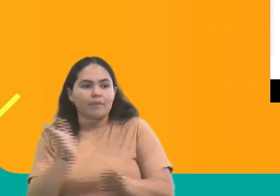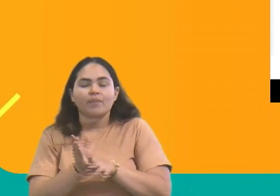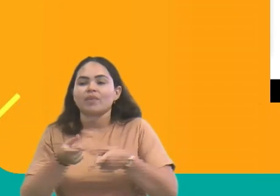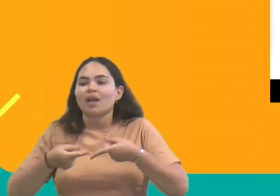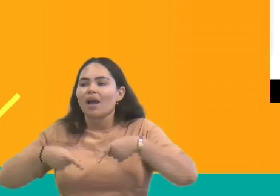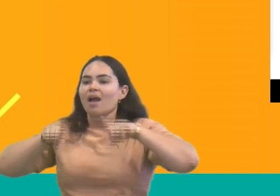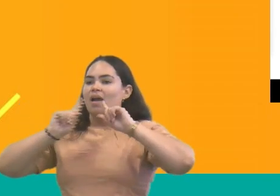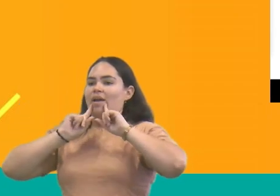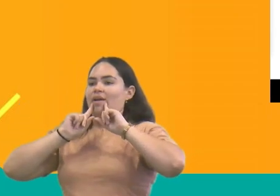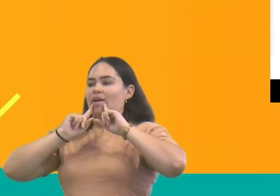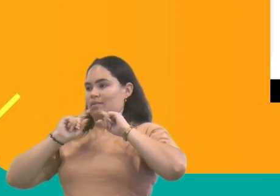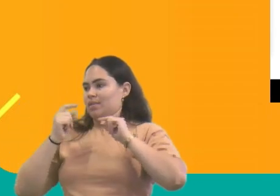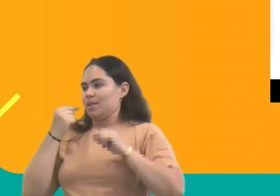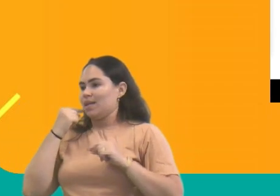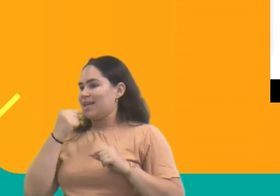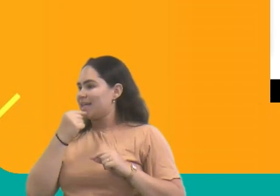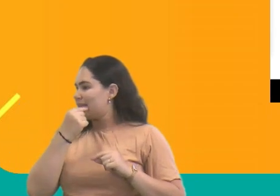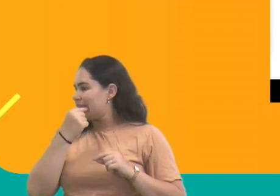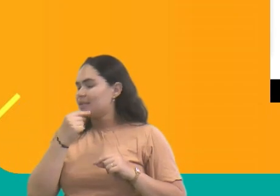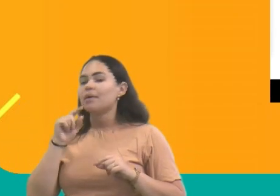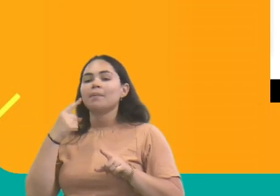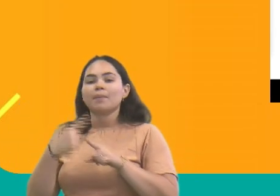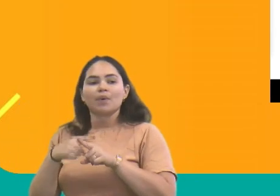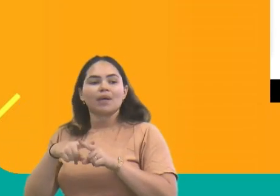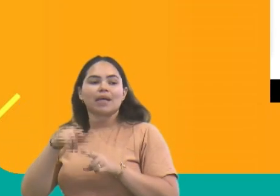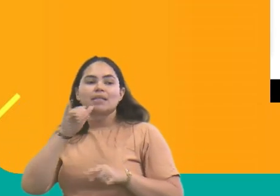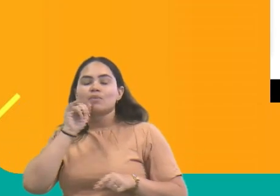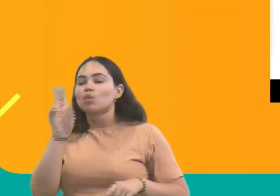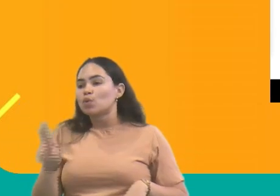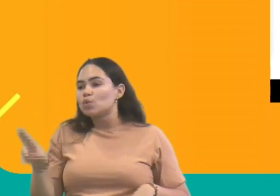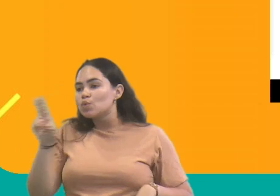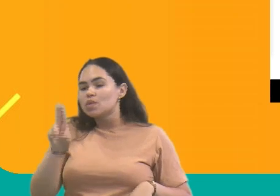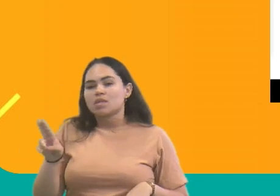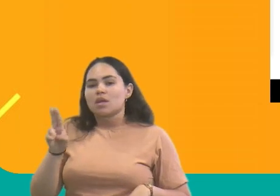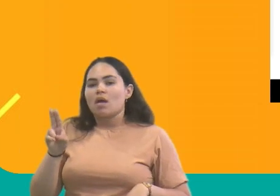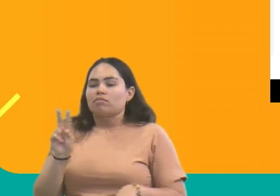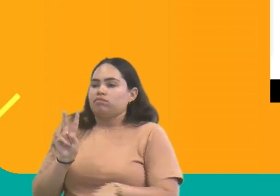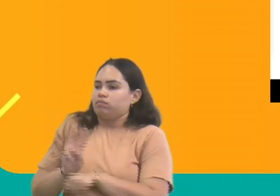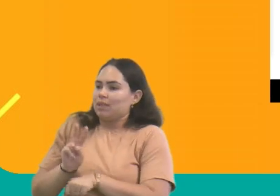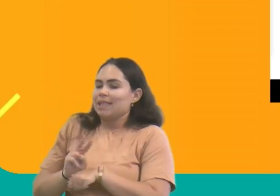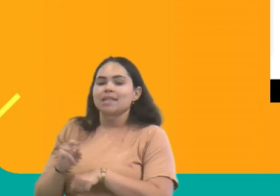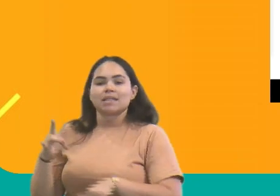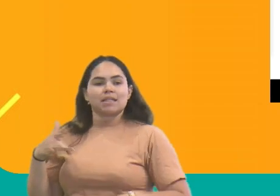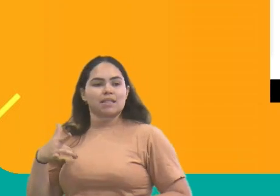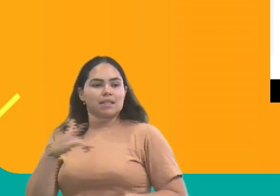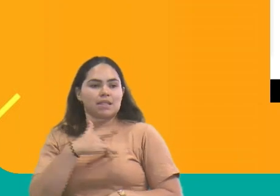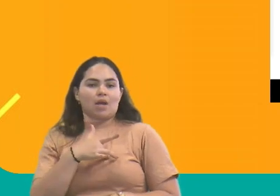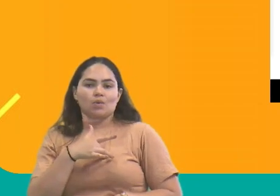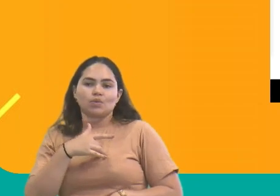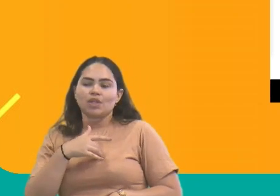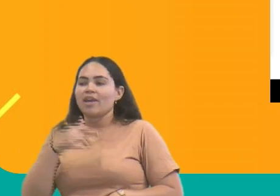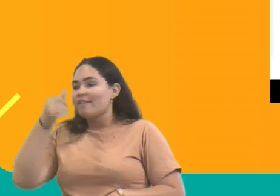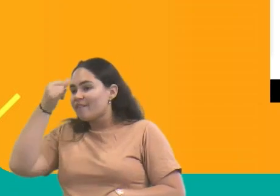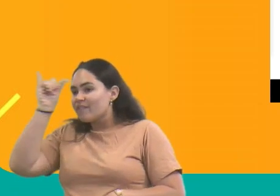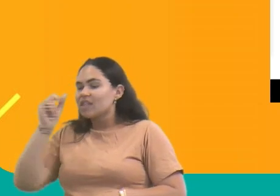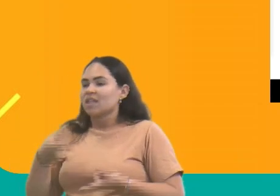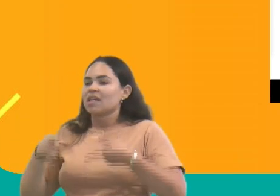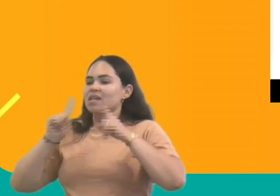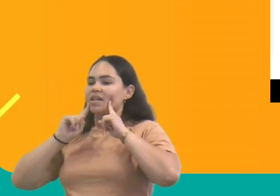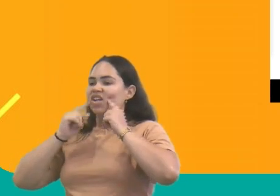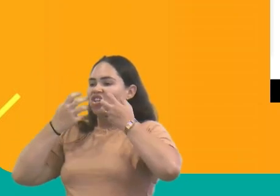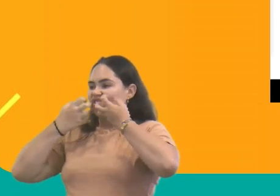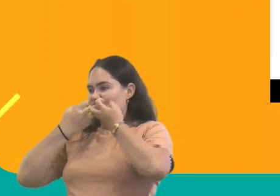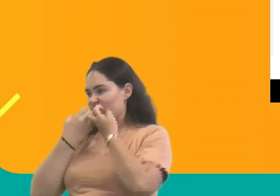pessoas. Catarina, por que isso? Porque é uma medida preventiva, é profilático. O certo não é